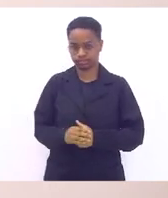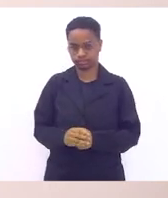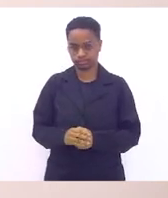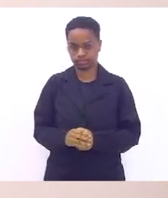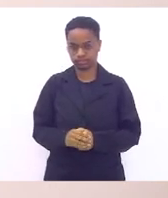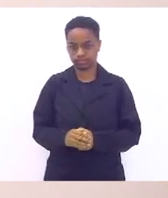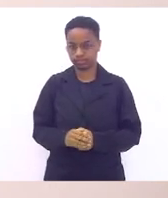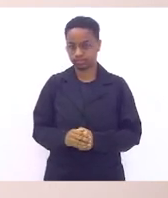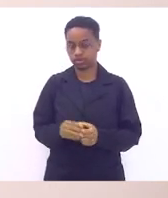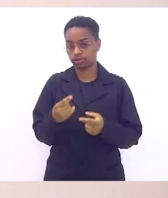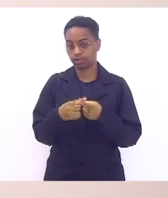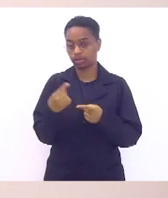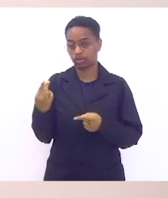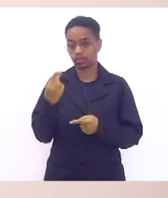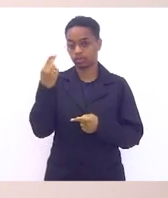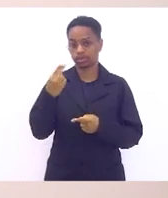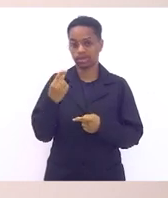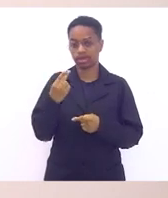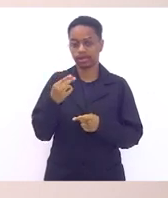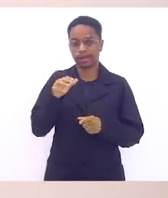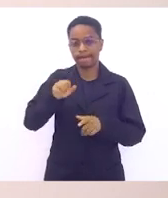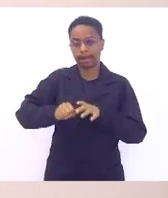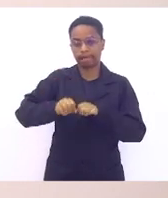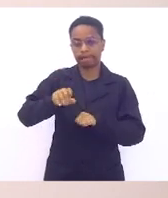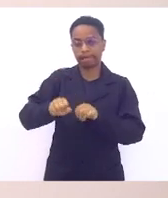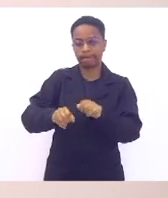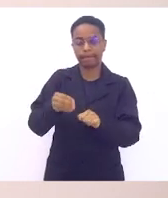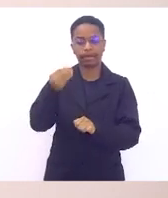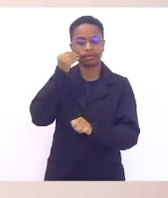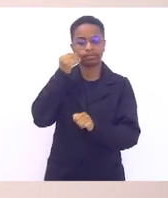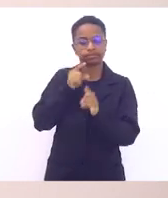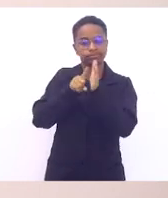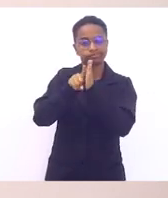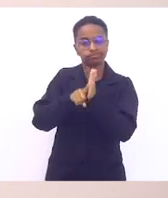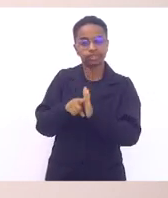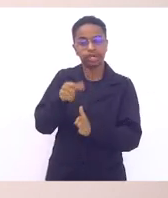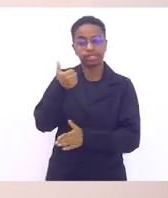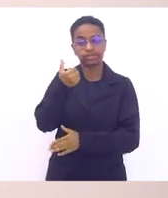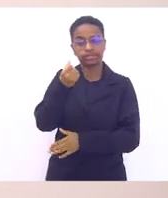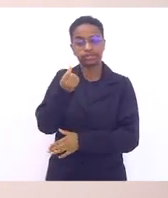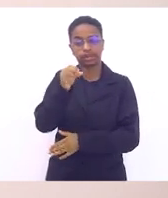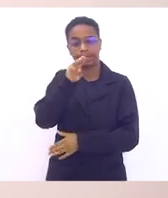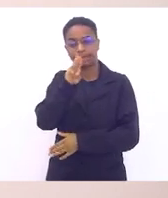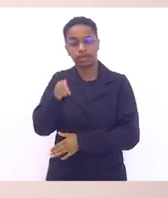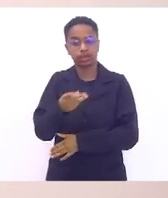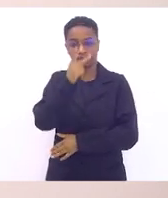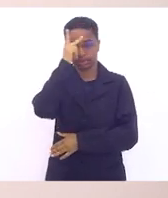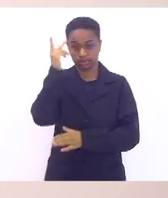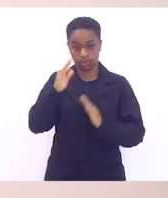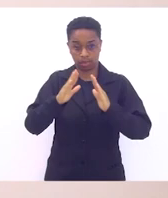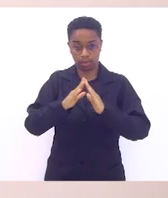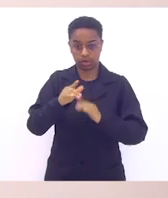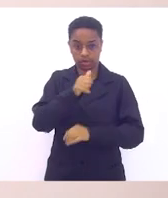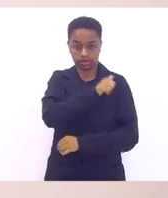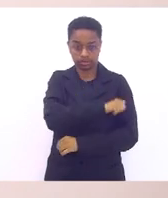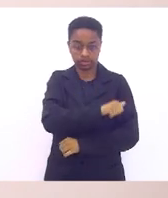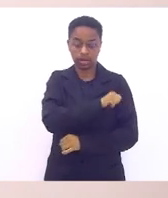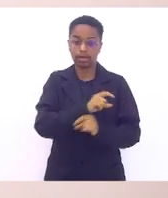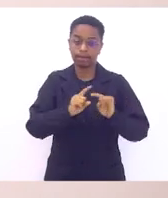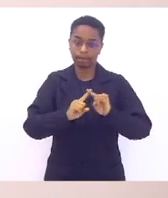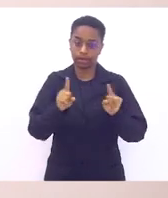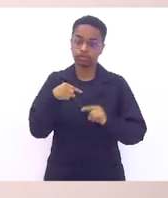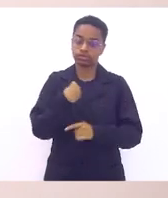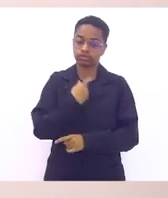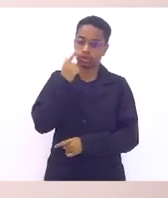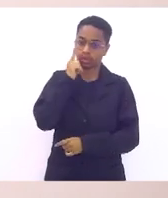gente não tem condição de fazer busca ativa nos 16 milhões de habitantes do estado do Rio de Janeiro, mas a gente tem condição de fazer uma